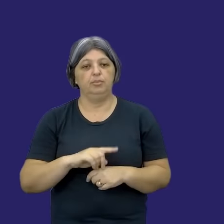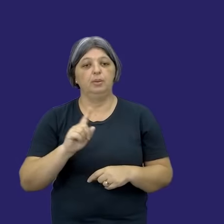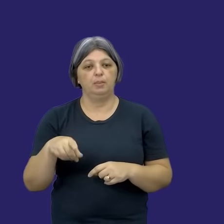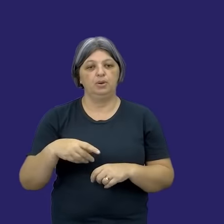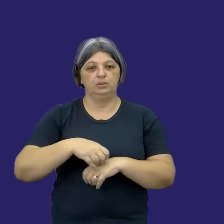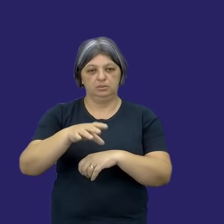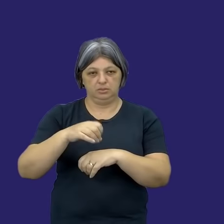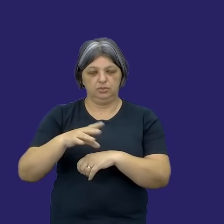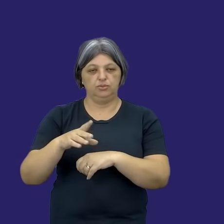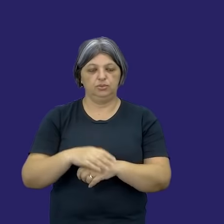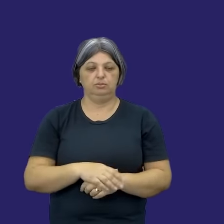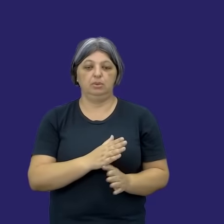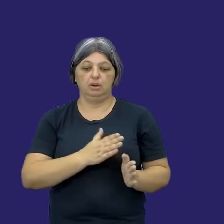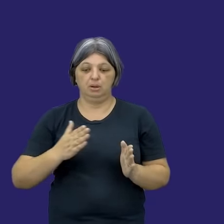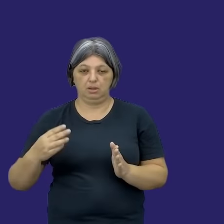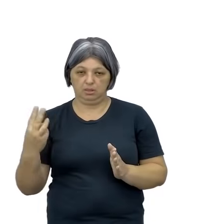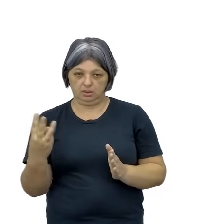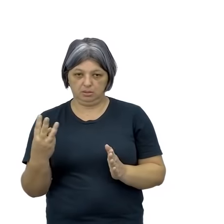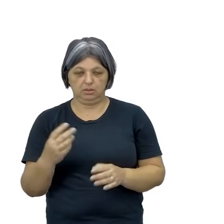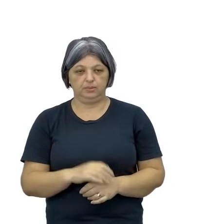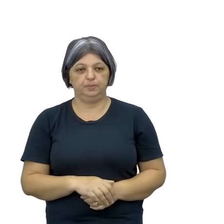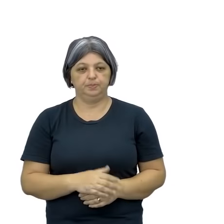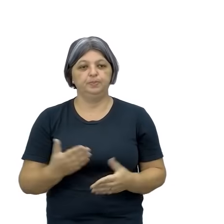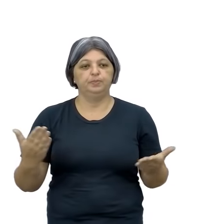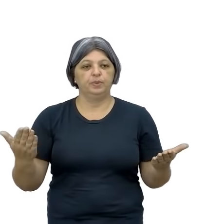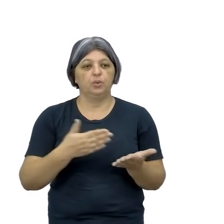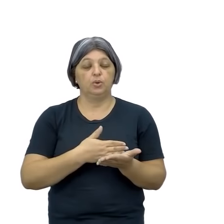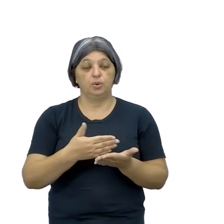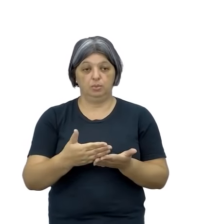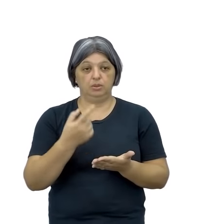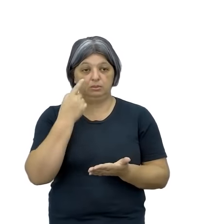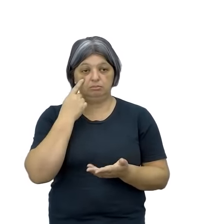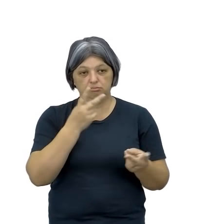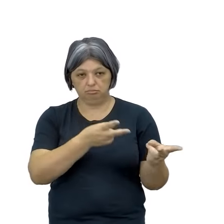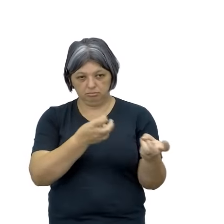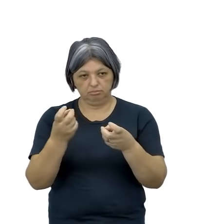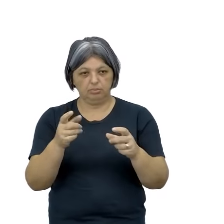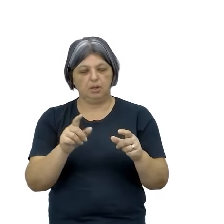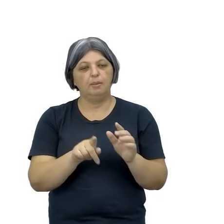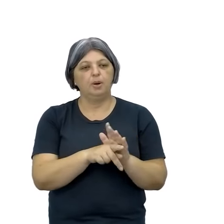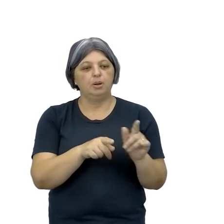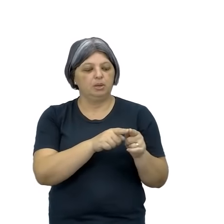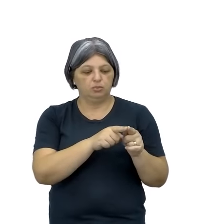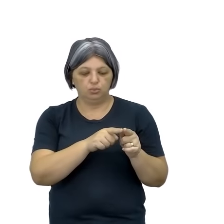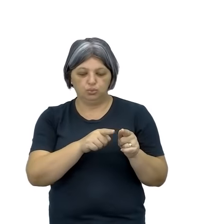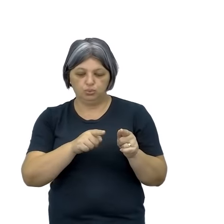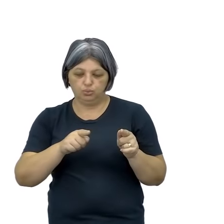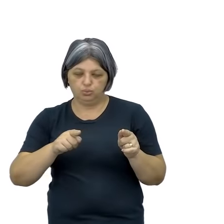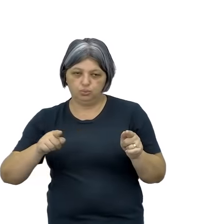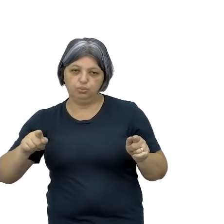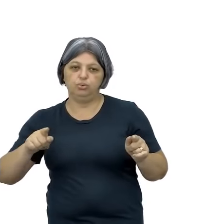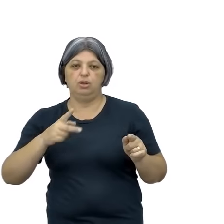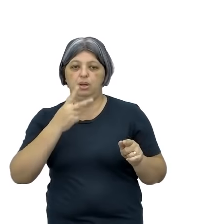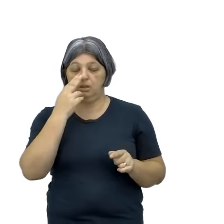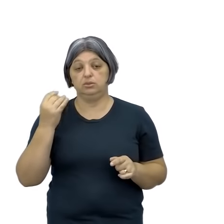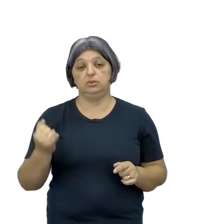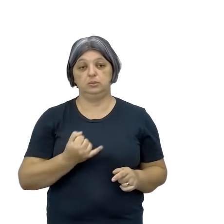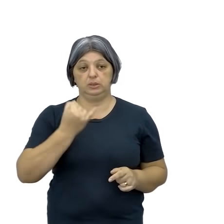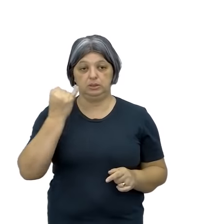recomendações no terceiro momento, tá bom? Então, vamos aqui observar essa linha do tempo, que eu acho muito importante,